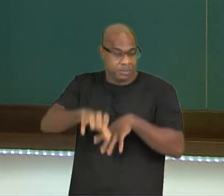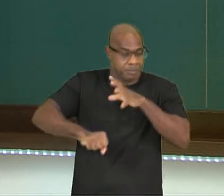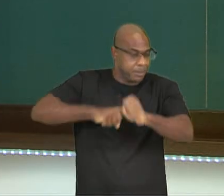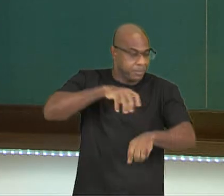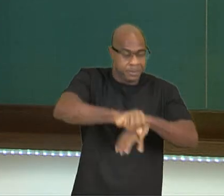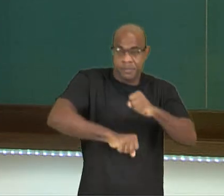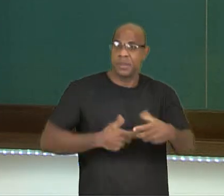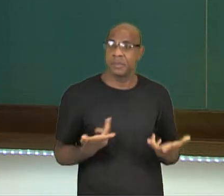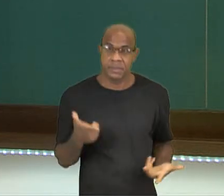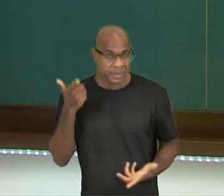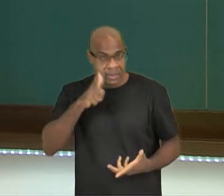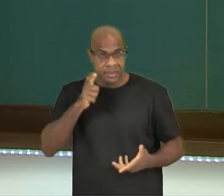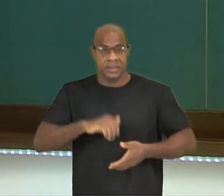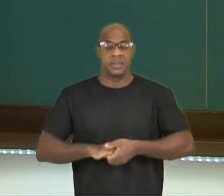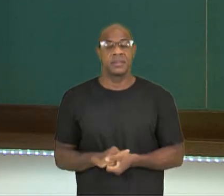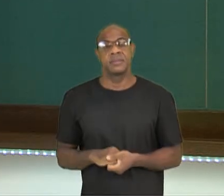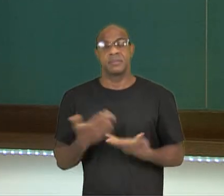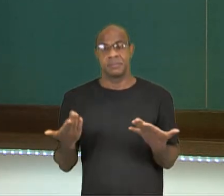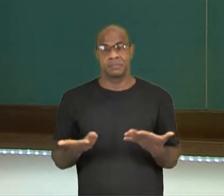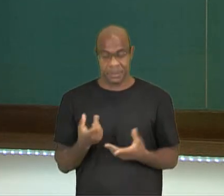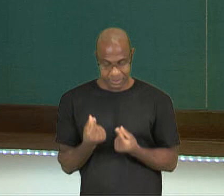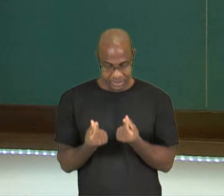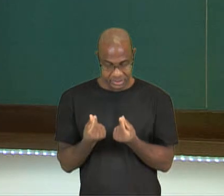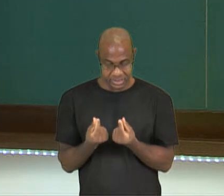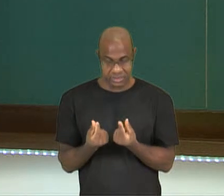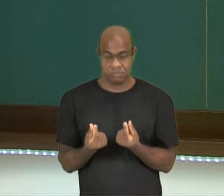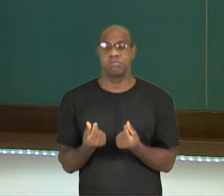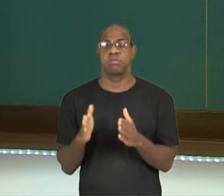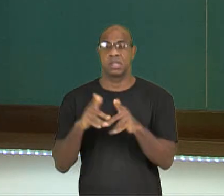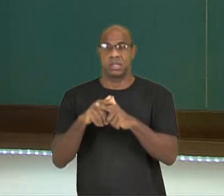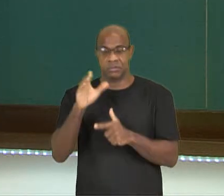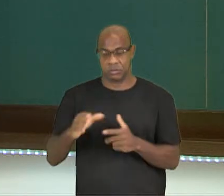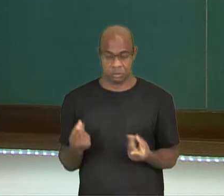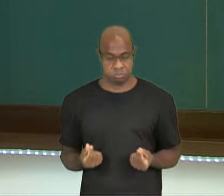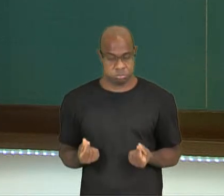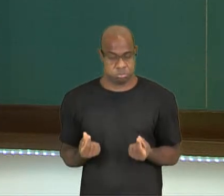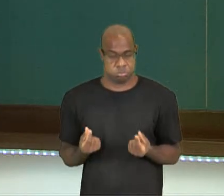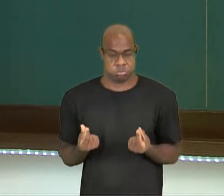almejar seus sonhos, né? Então, o